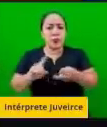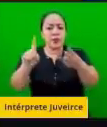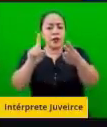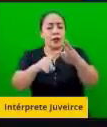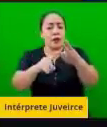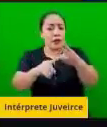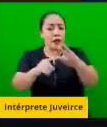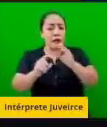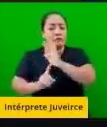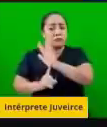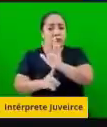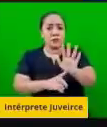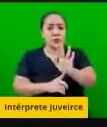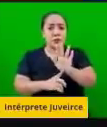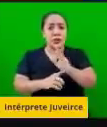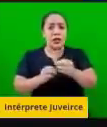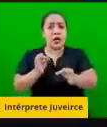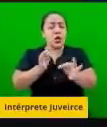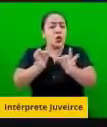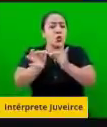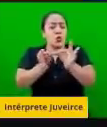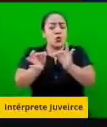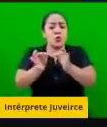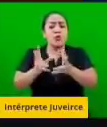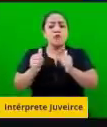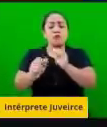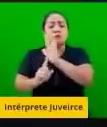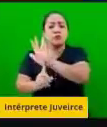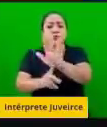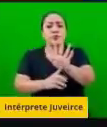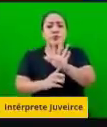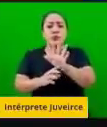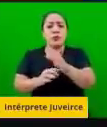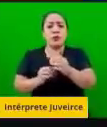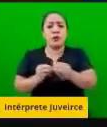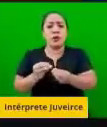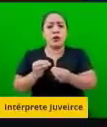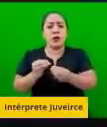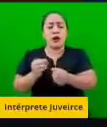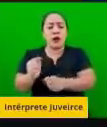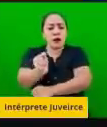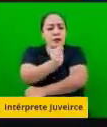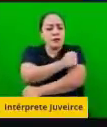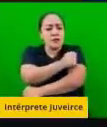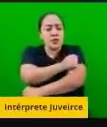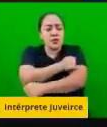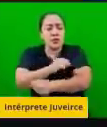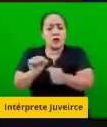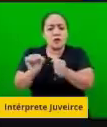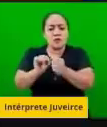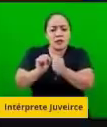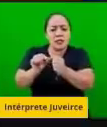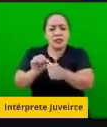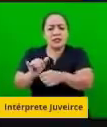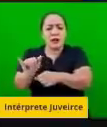de registro da aprendizagem dos alunos, buscando atender às necessidades específicas desse